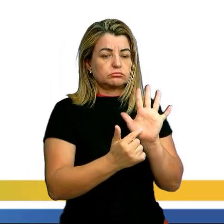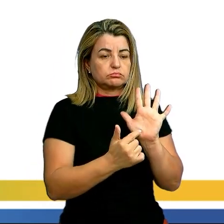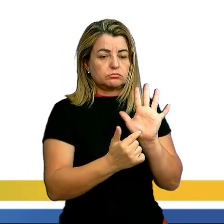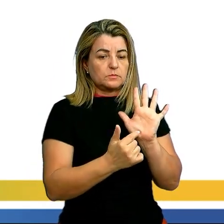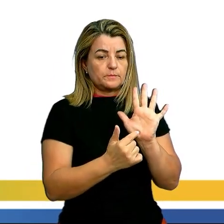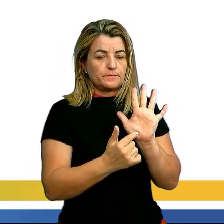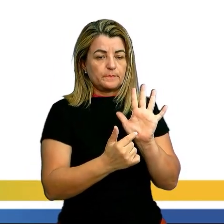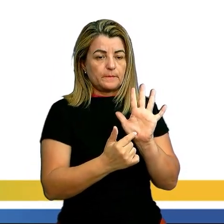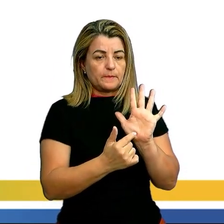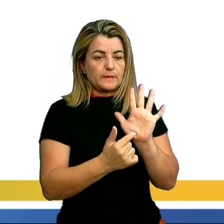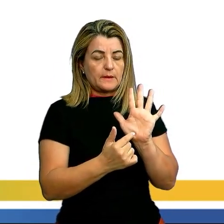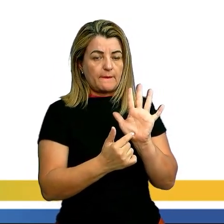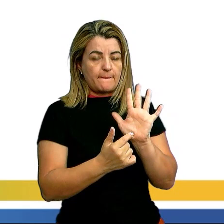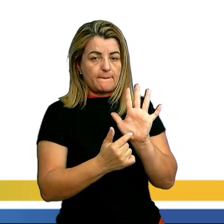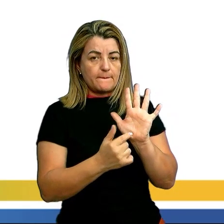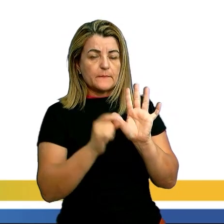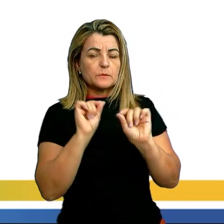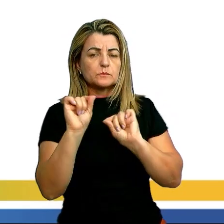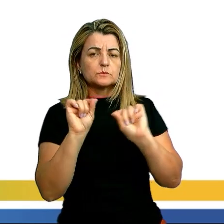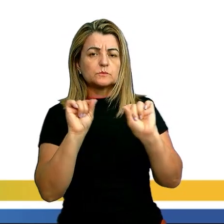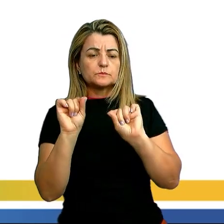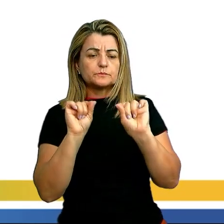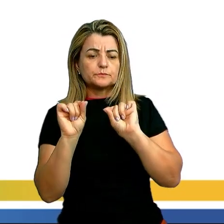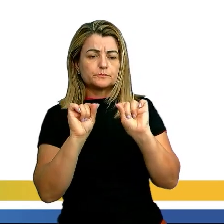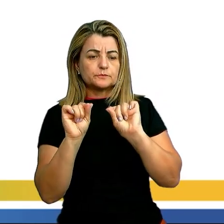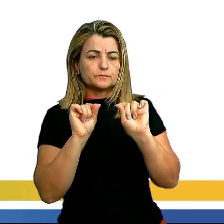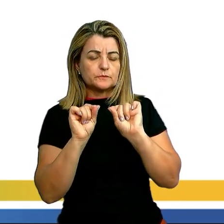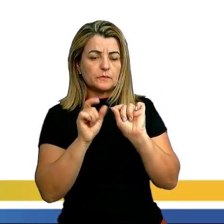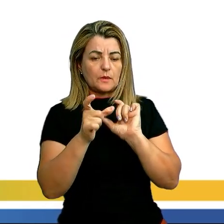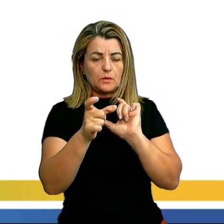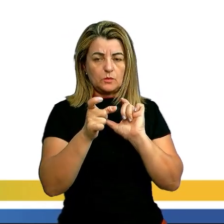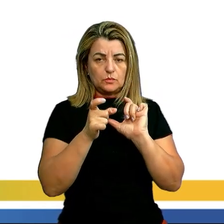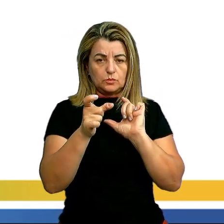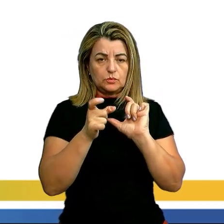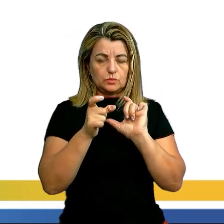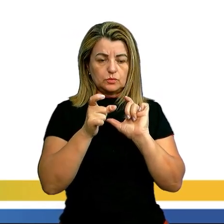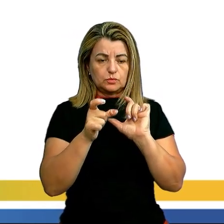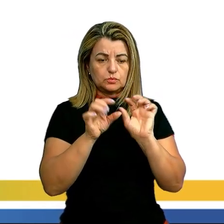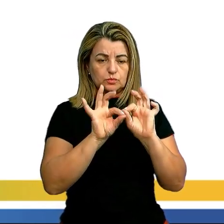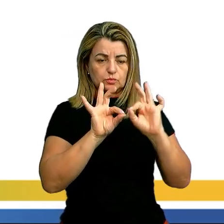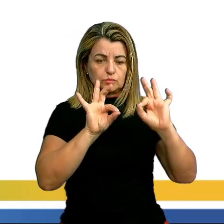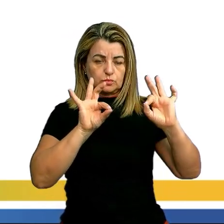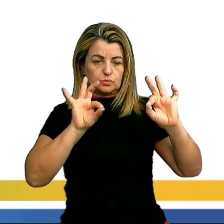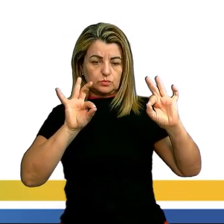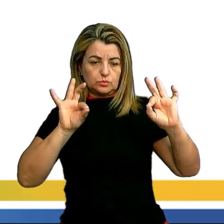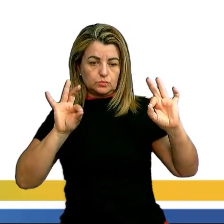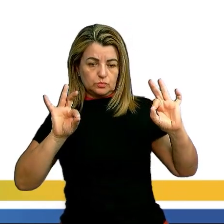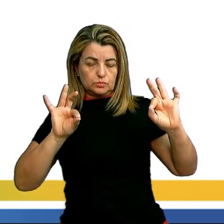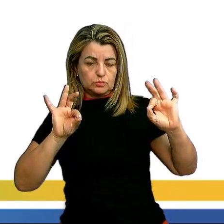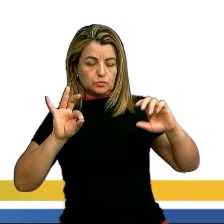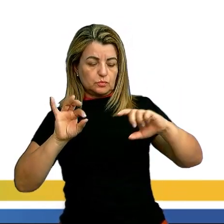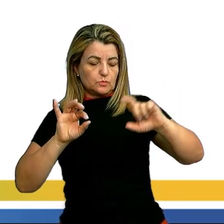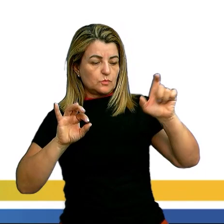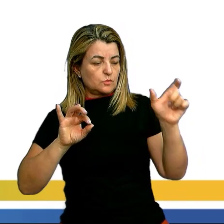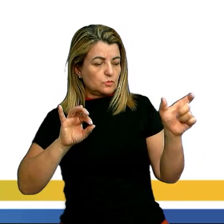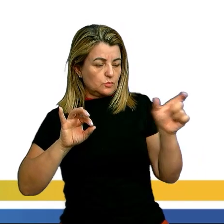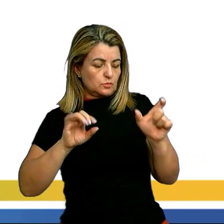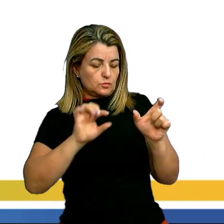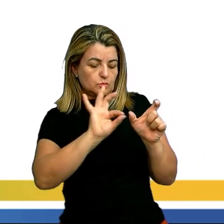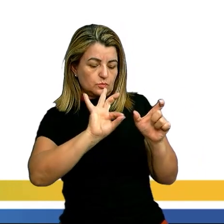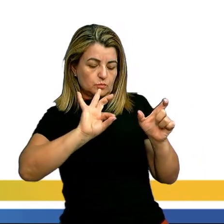Então, vamos lá. O que seria o x horizontal é Celsius e y